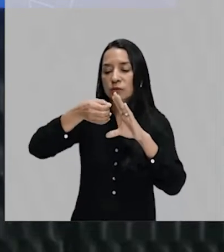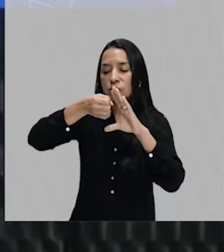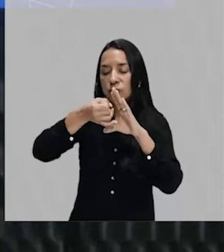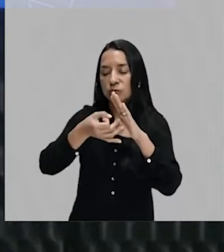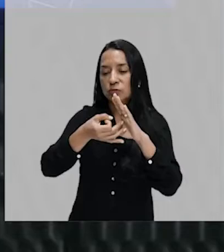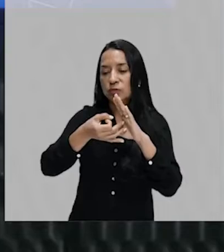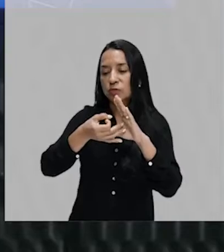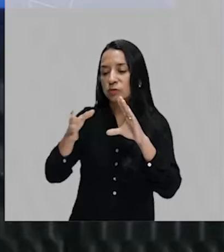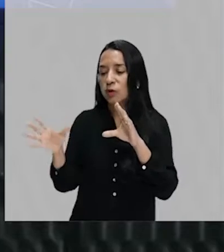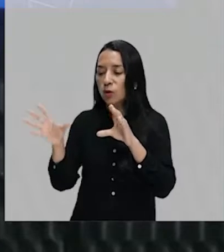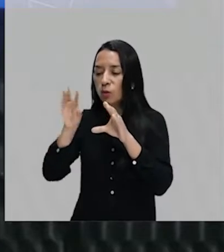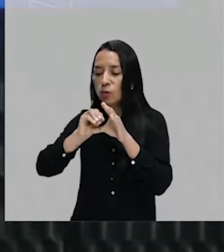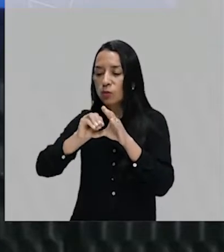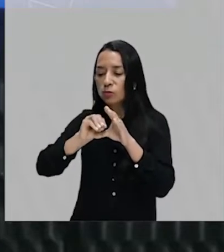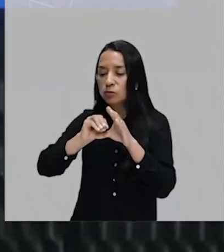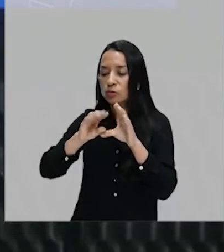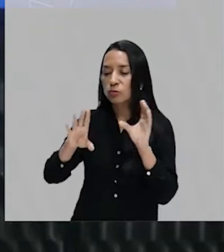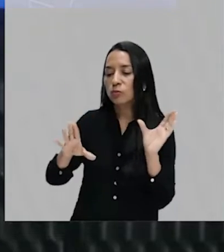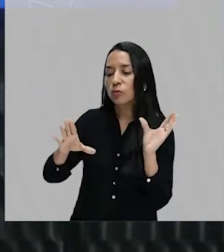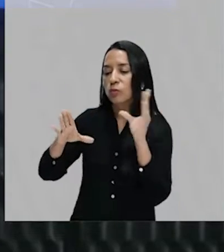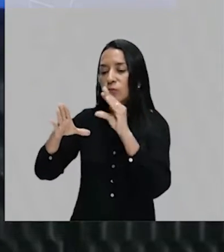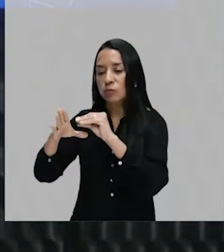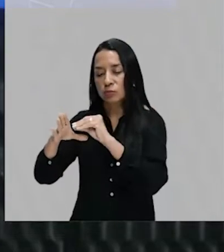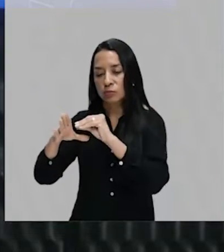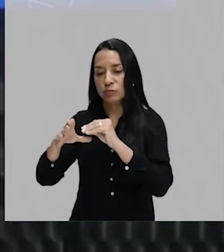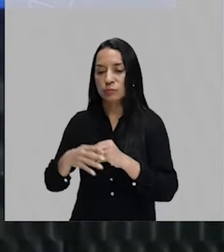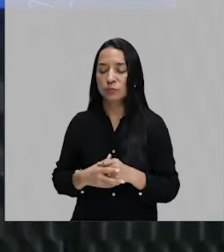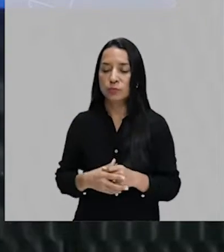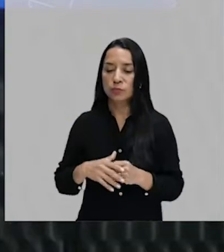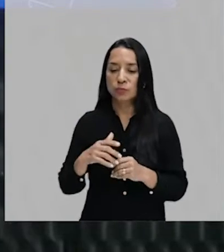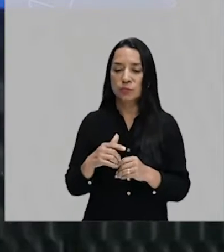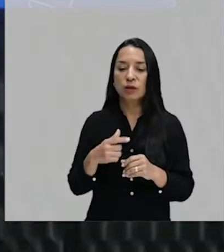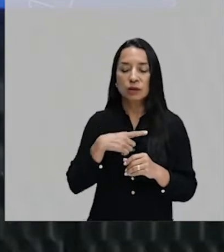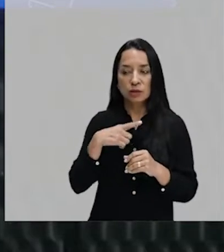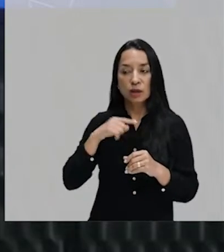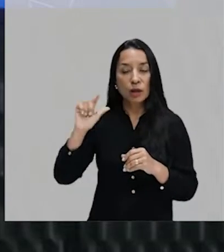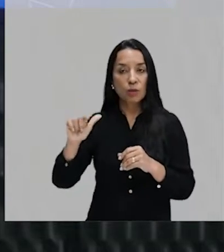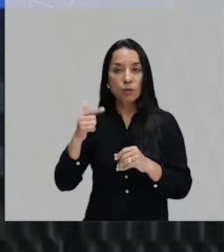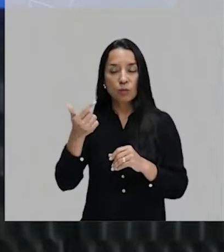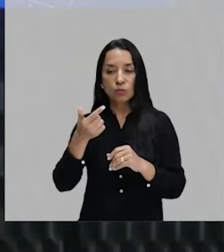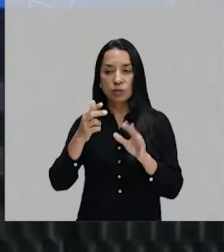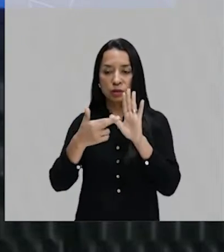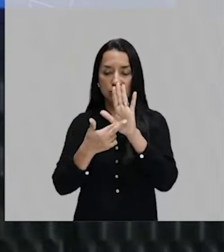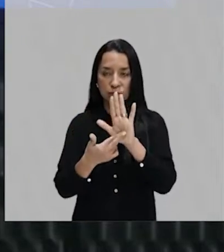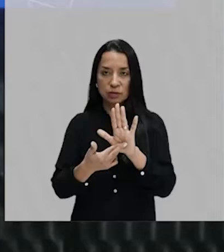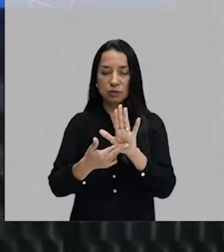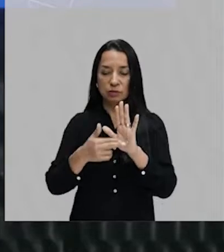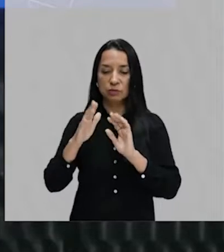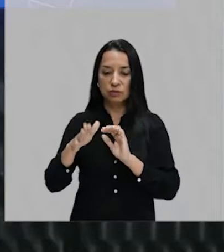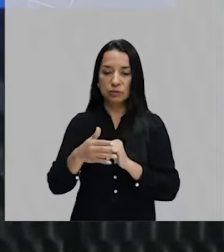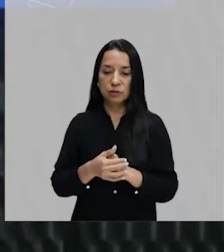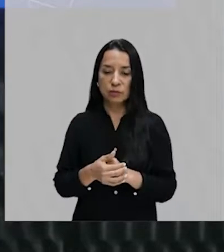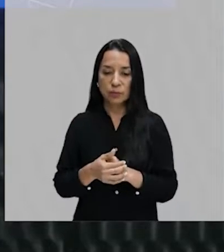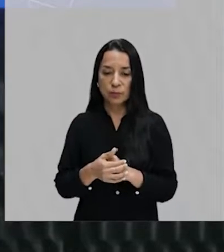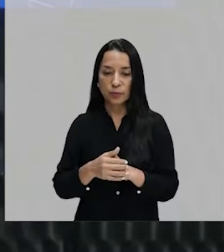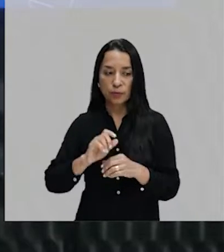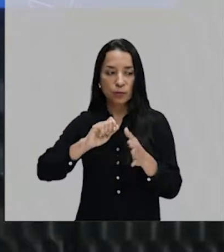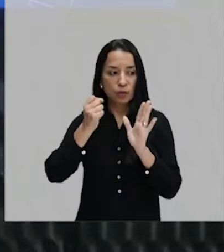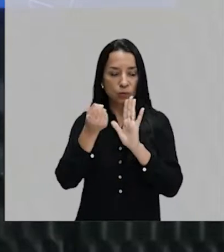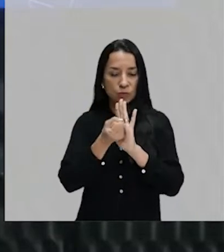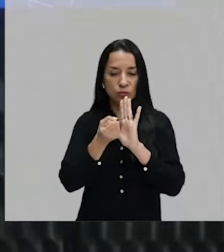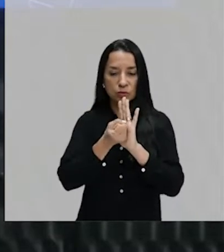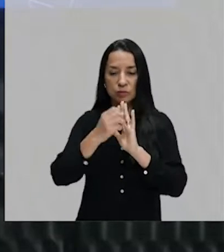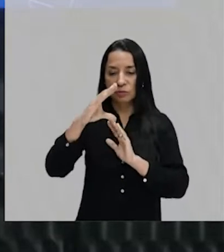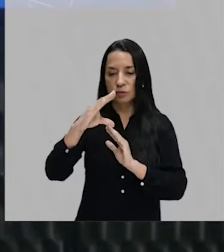está contido e você vai ver uma outra bom então já já tá bom então esse símbolo né esses e Zinho